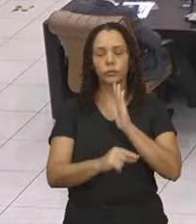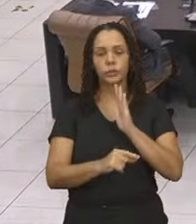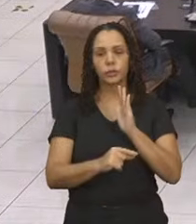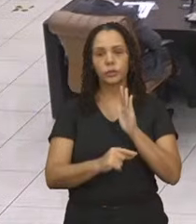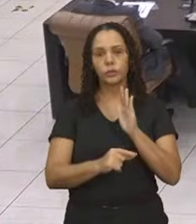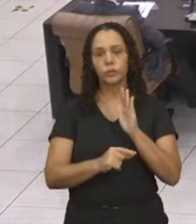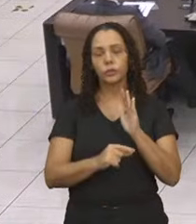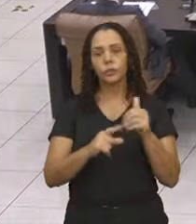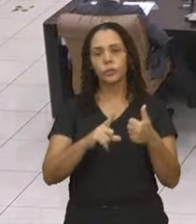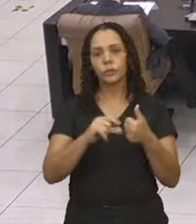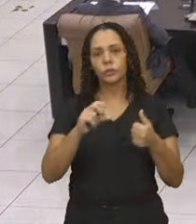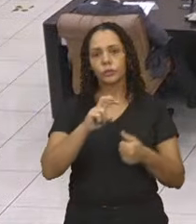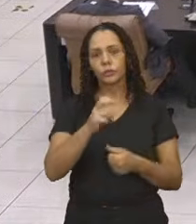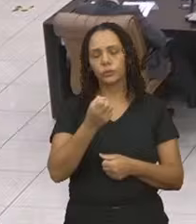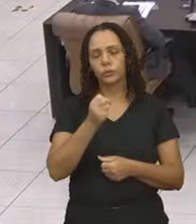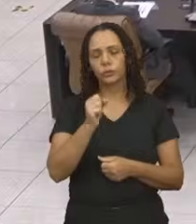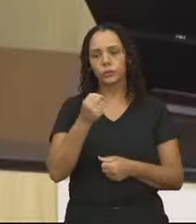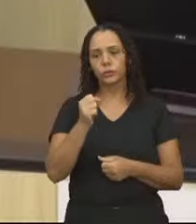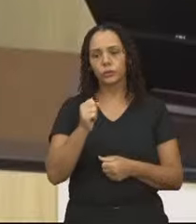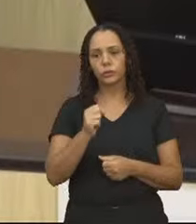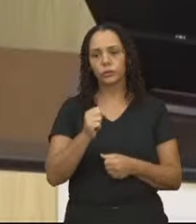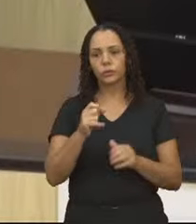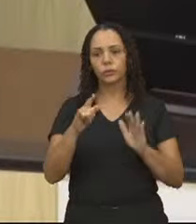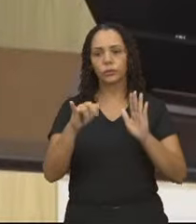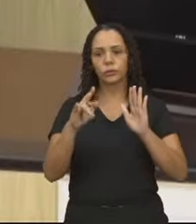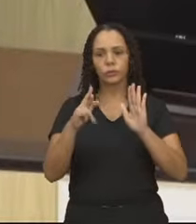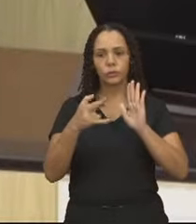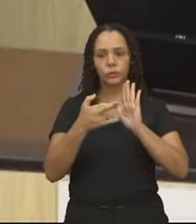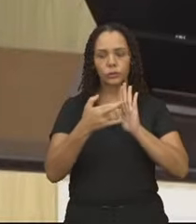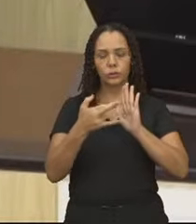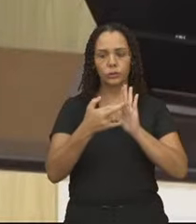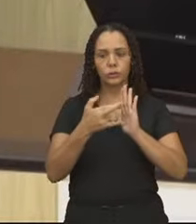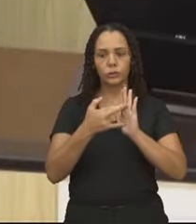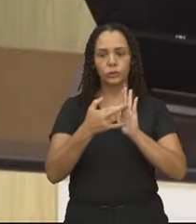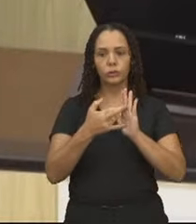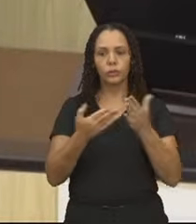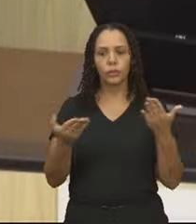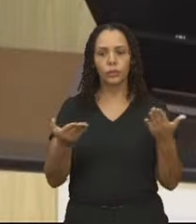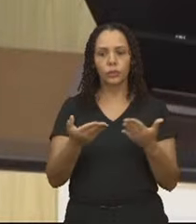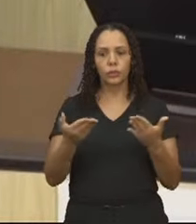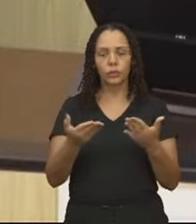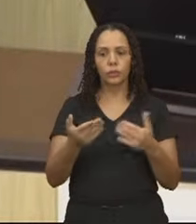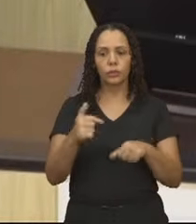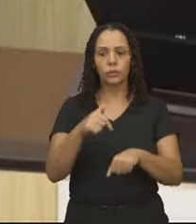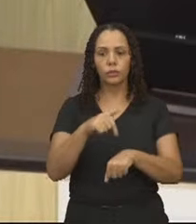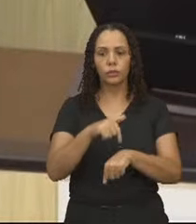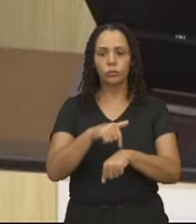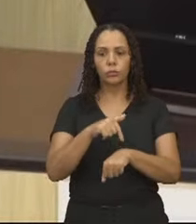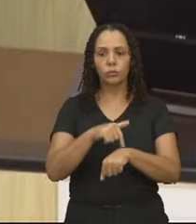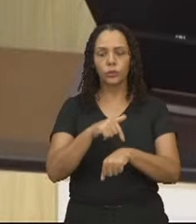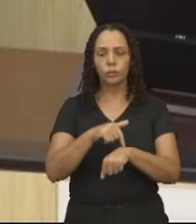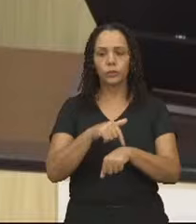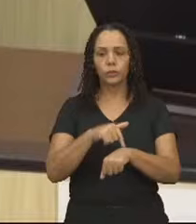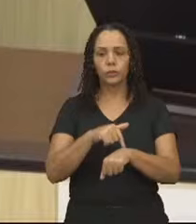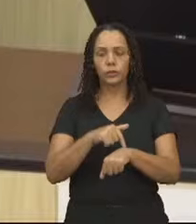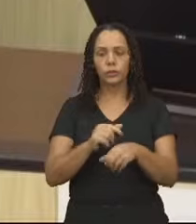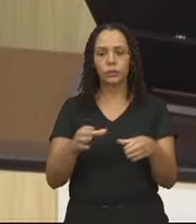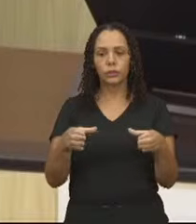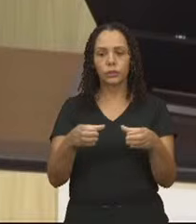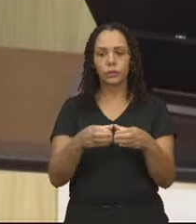artigo 58 do Regimento Interno, passaremos à composição da